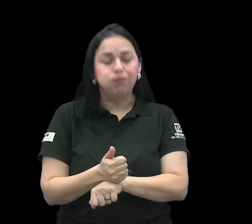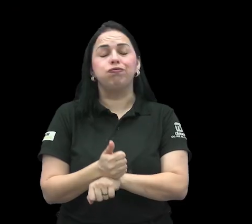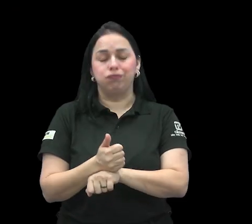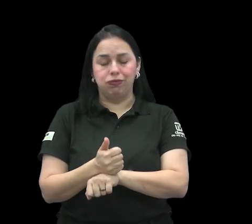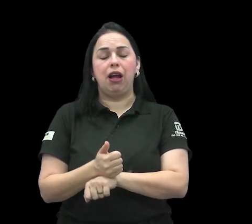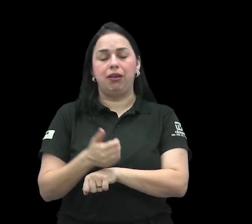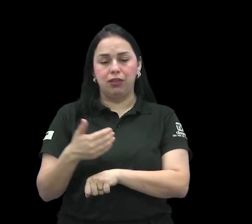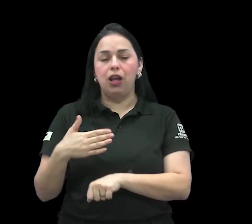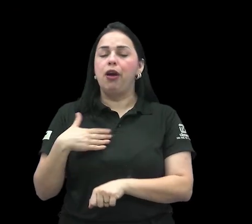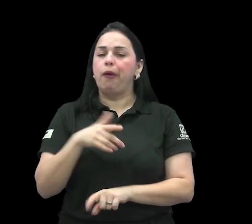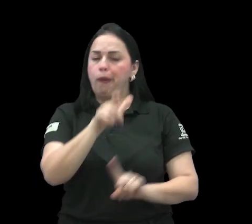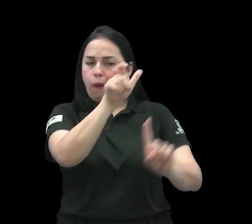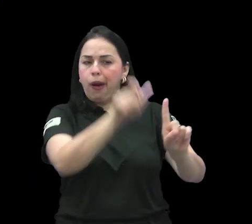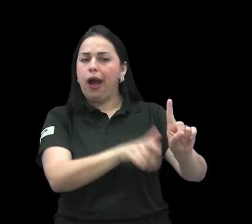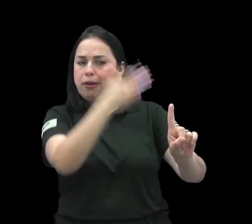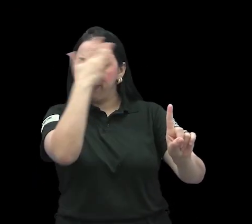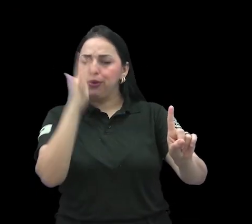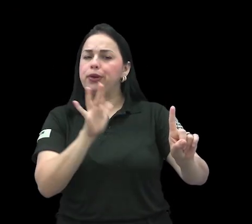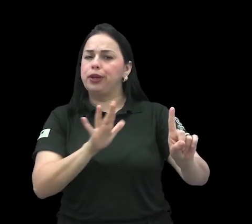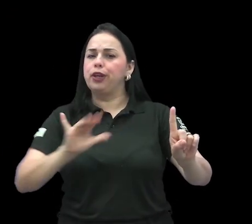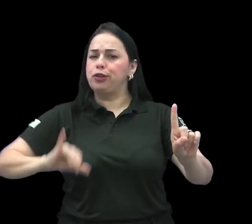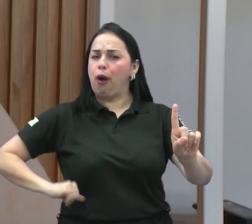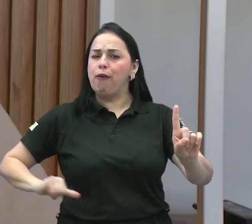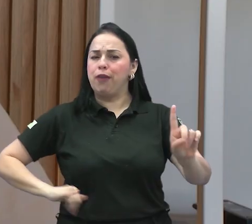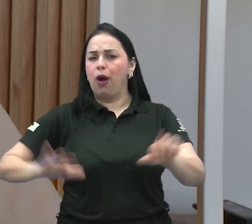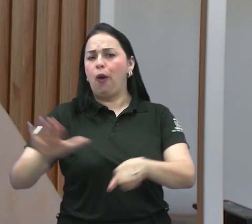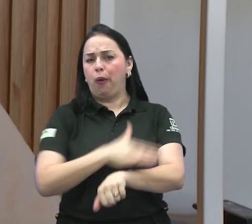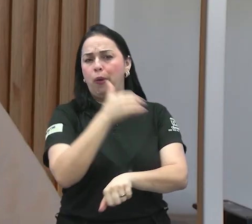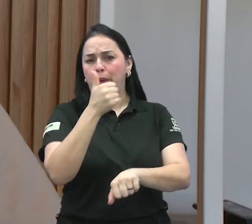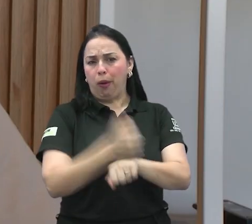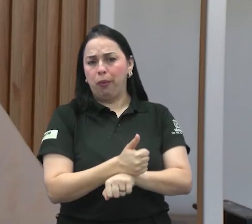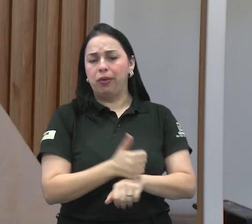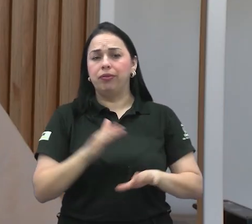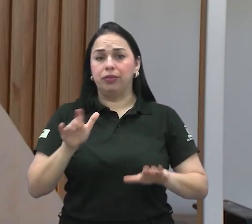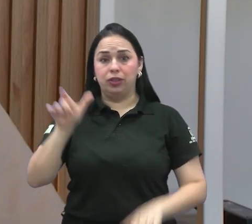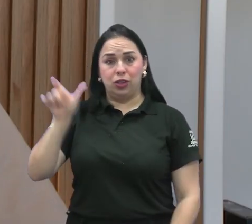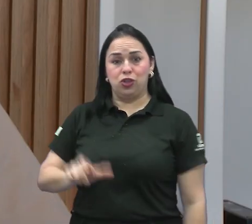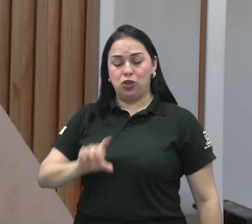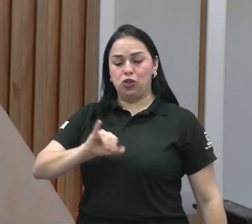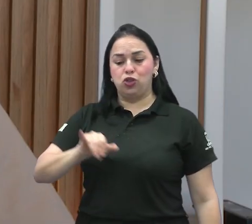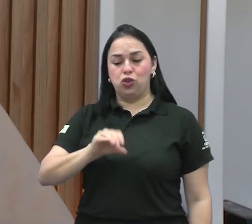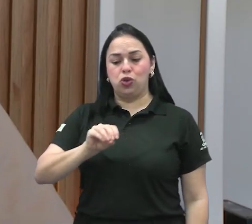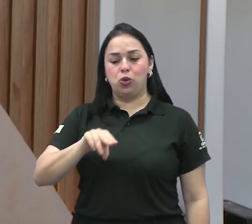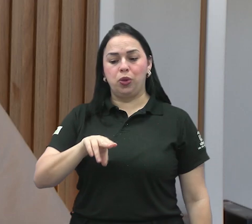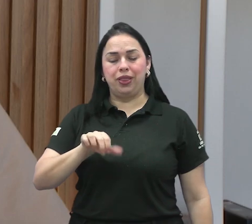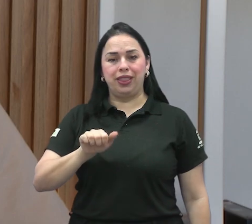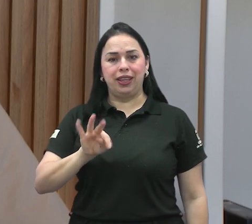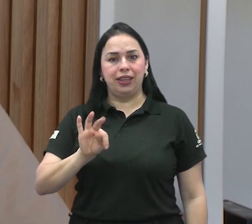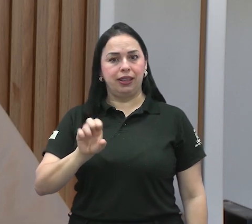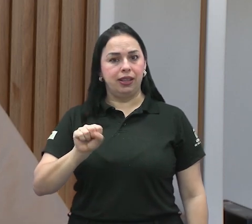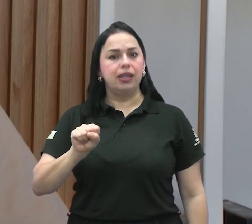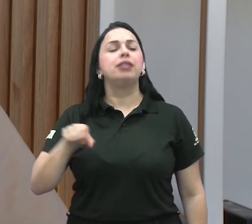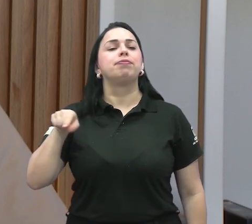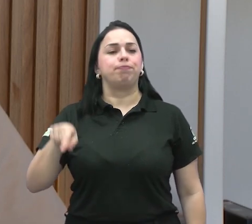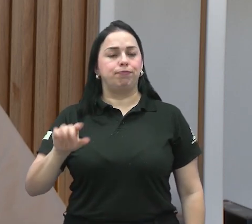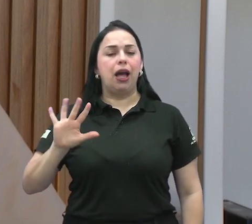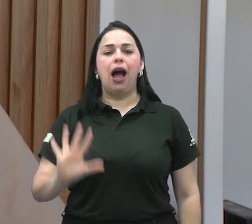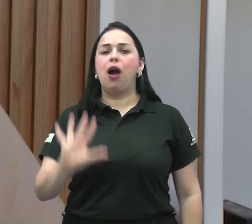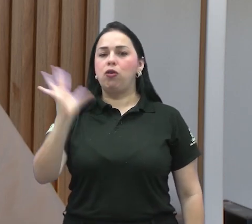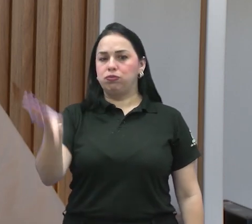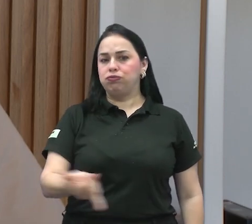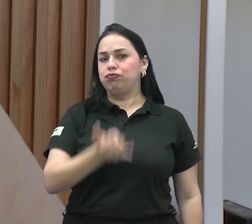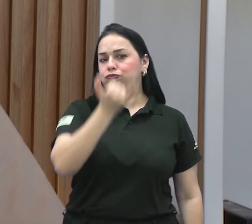anos, provavelmente conhece alguém que sofreu um. Jonathan, infelizmente, foi um dos milhões de